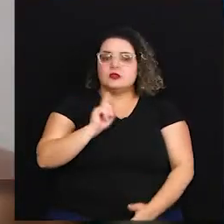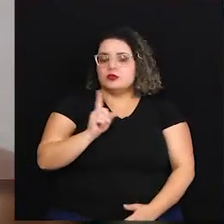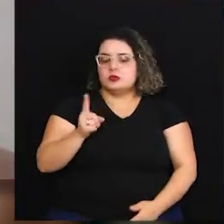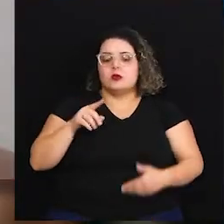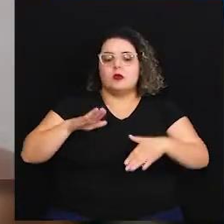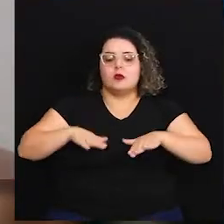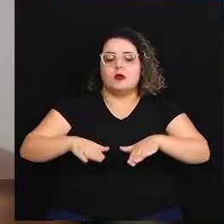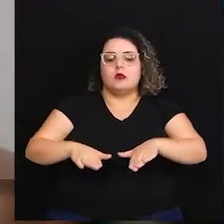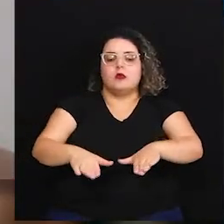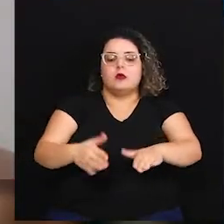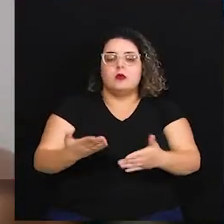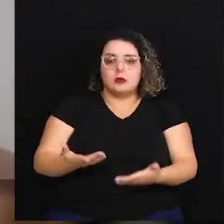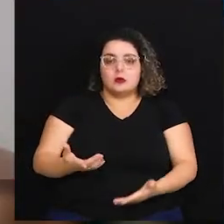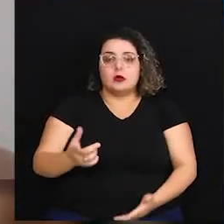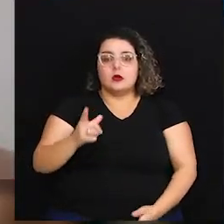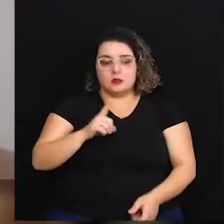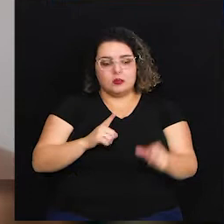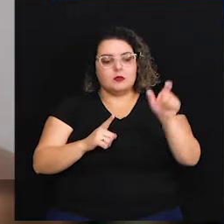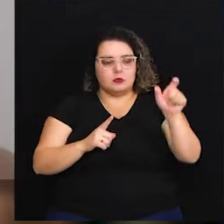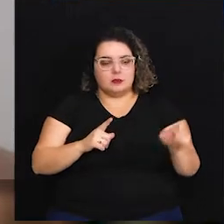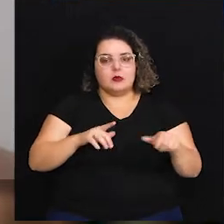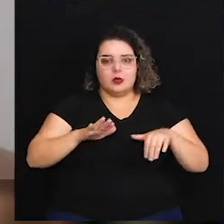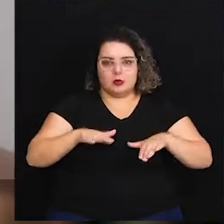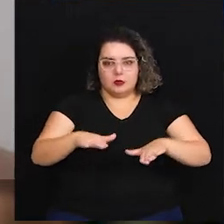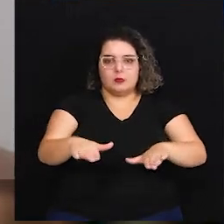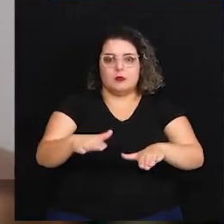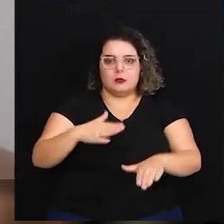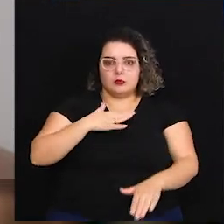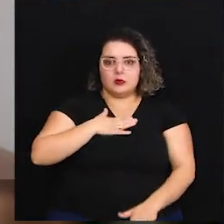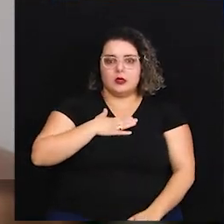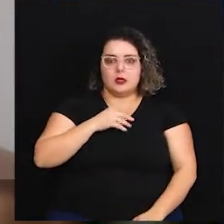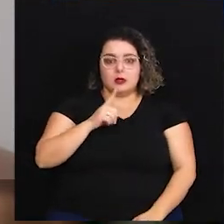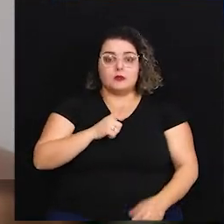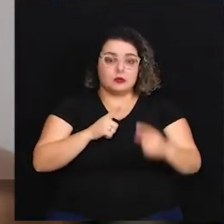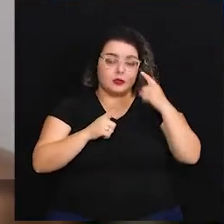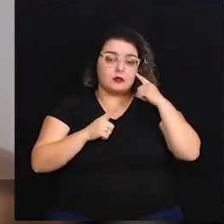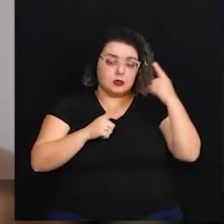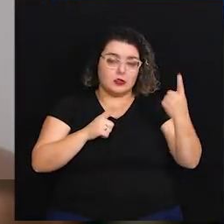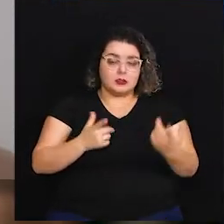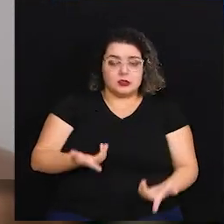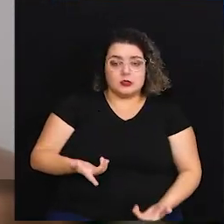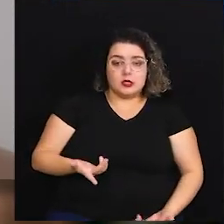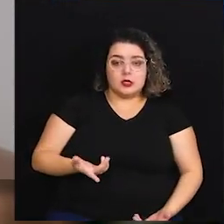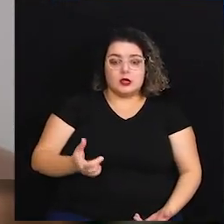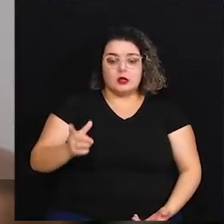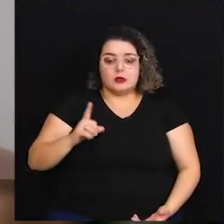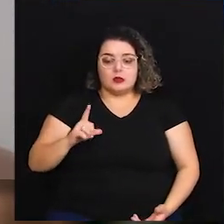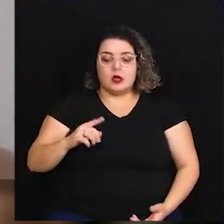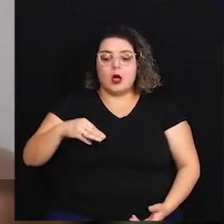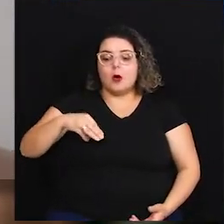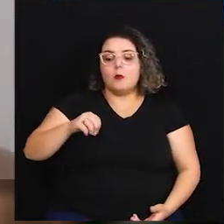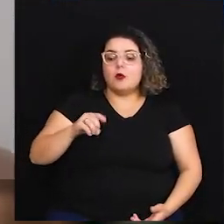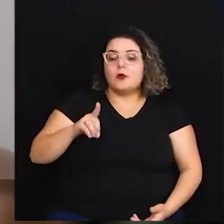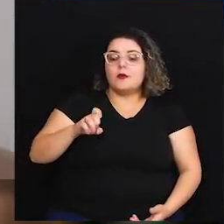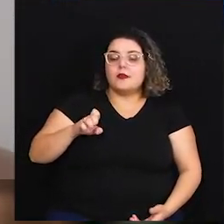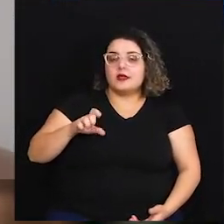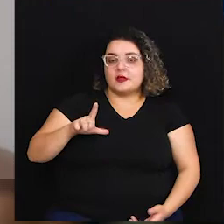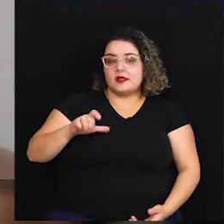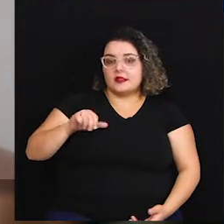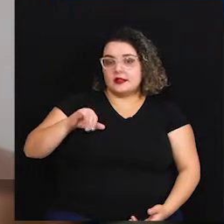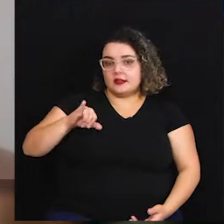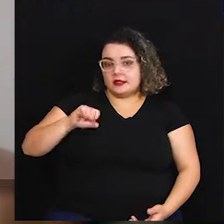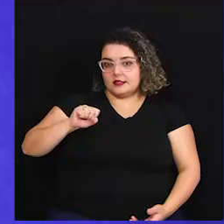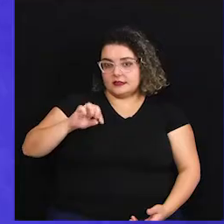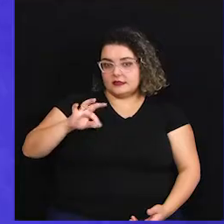tenho uma pessoa que costura para mim. Eu tenho as ideias. Então, hoje eu desenvolvo com uma modelista e aí tem uma equipe que trabalha